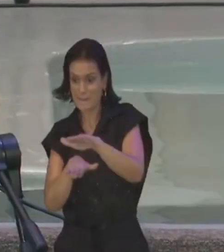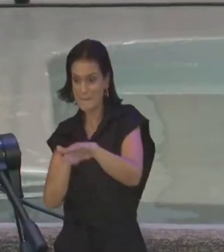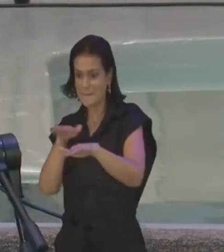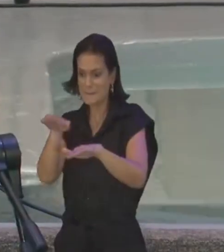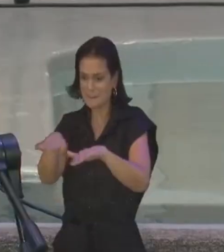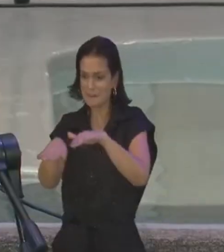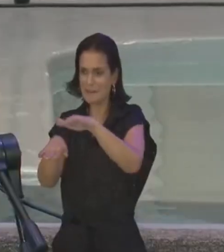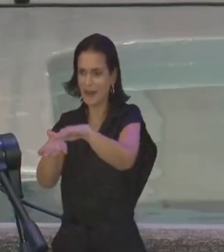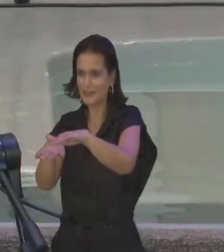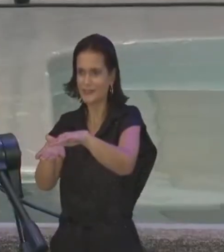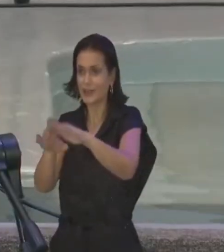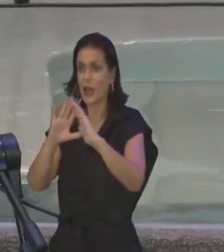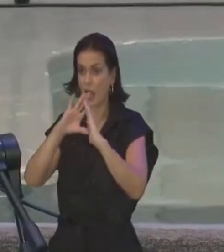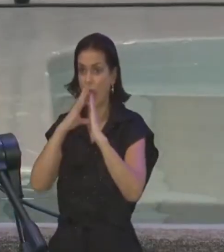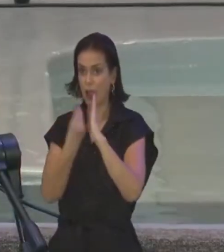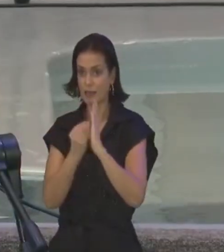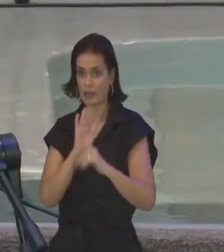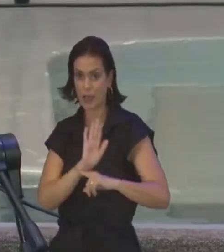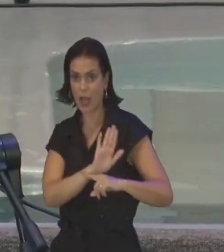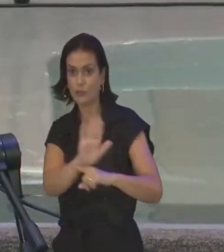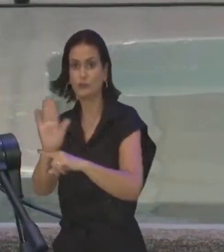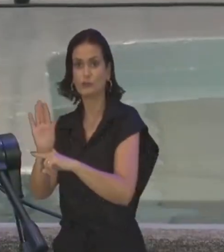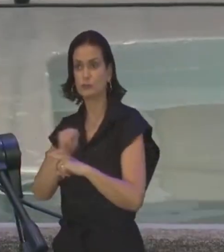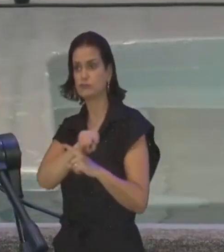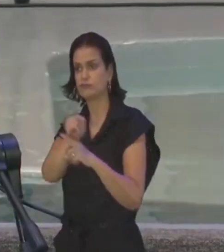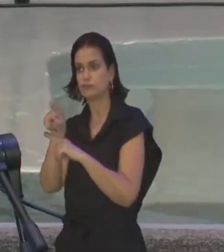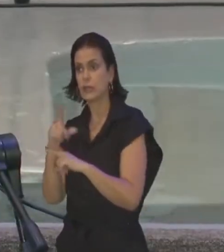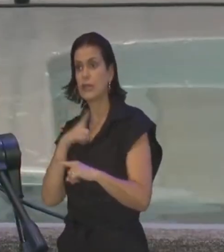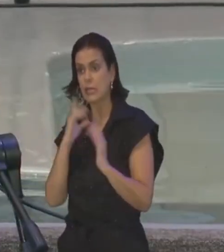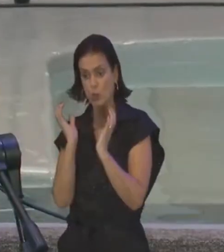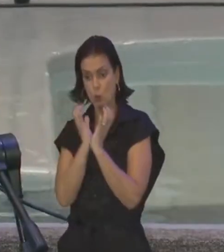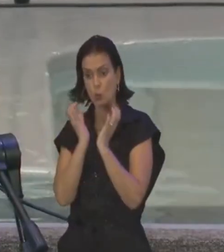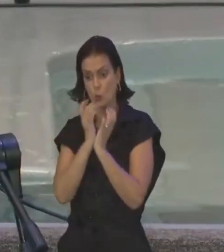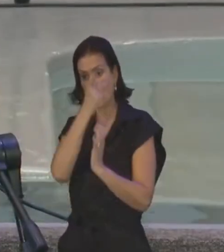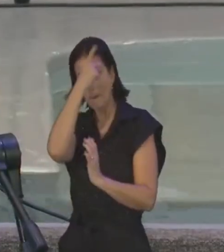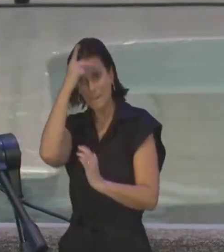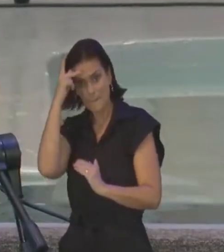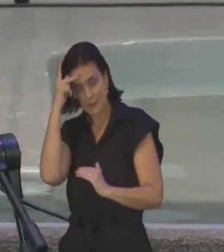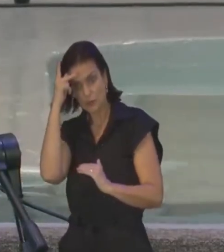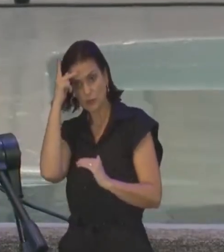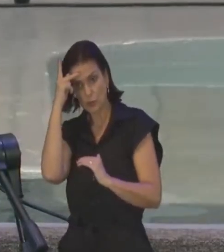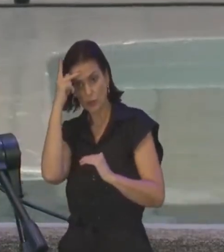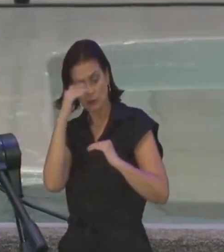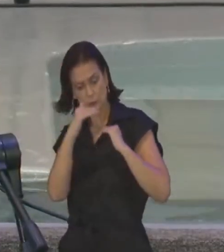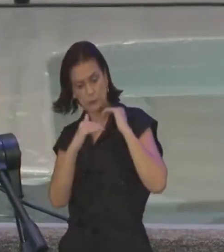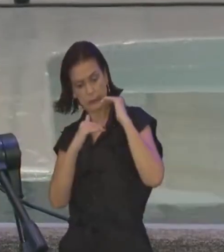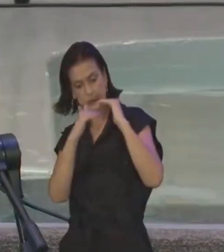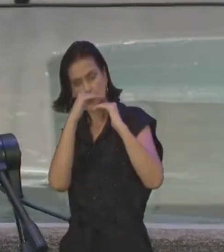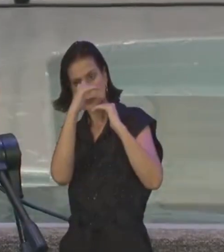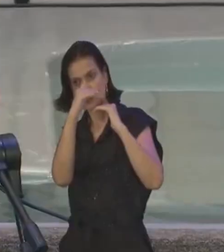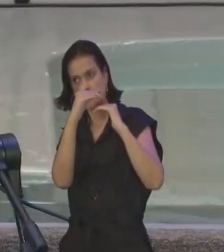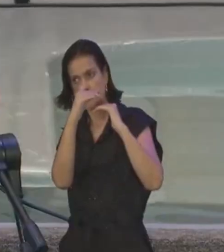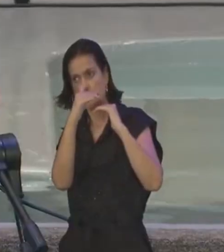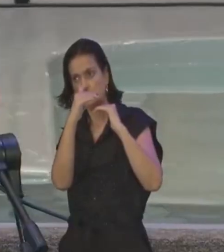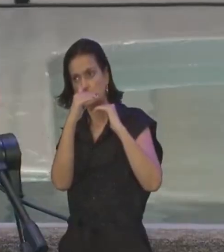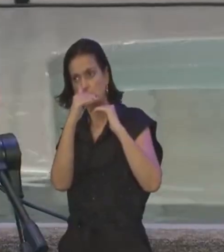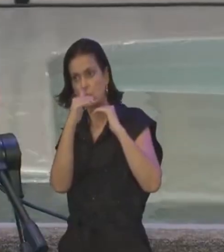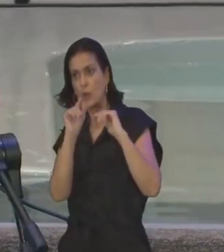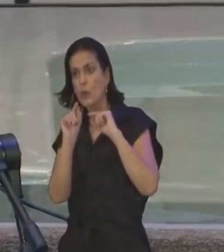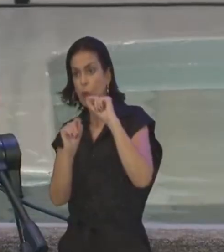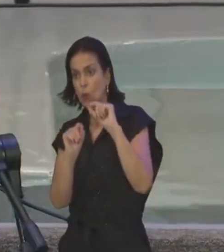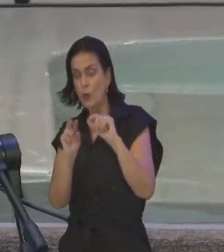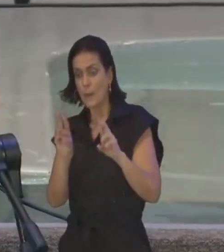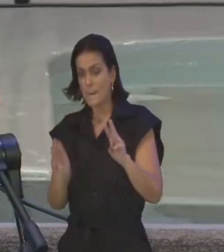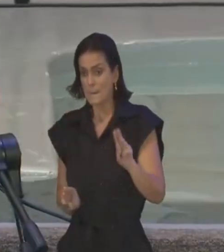para ajudá-lo. Esta igreja tem um grupo, pessoas para o crescimento cristão, que é um ministério de